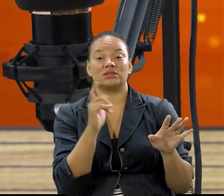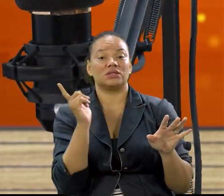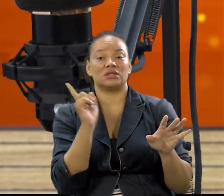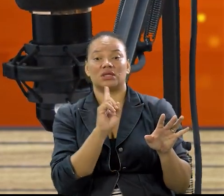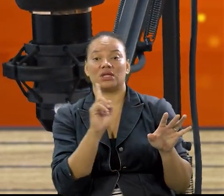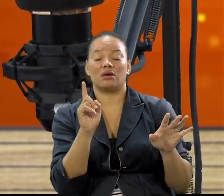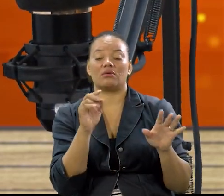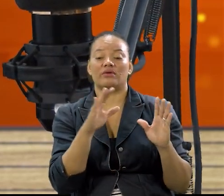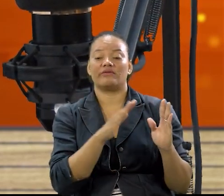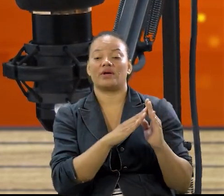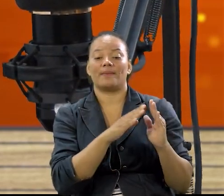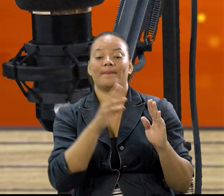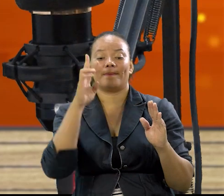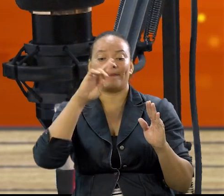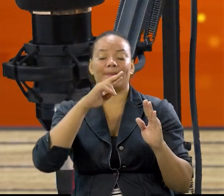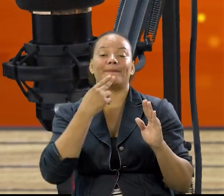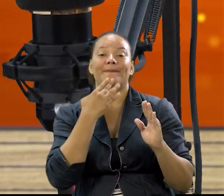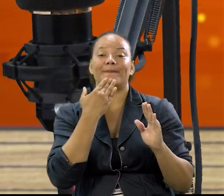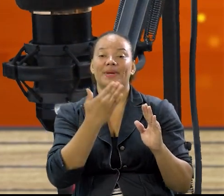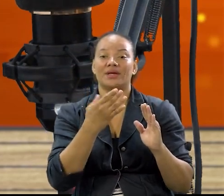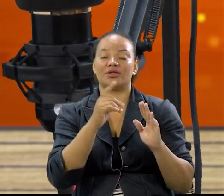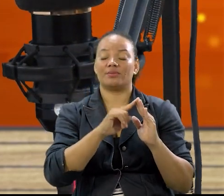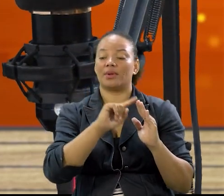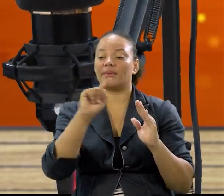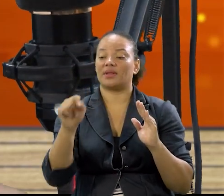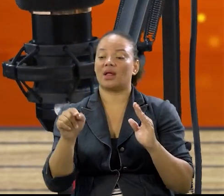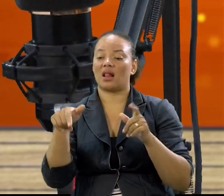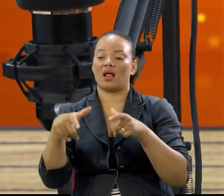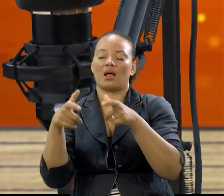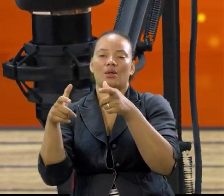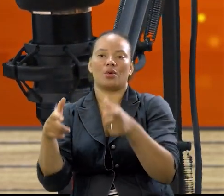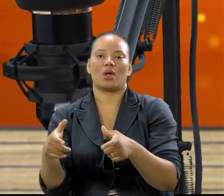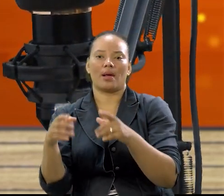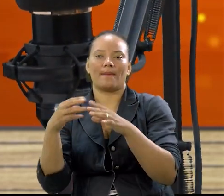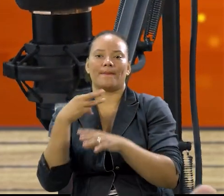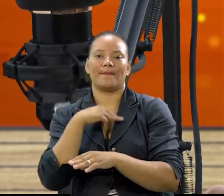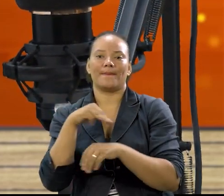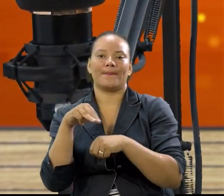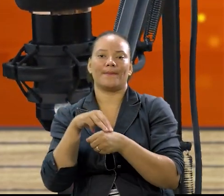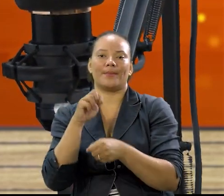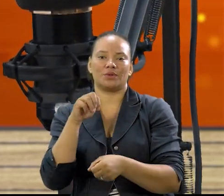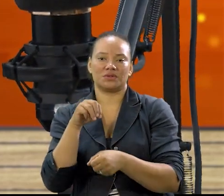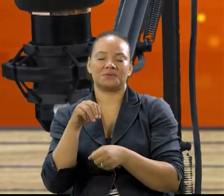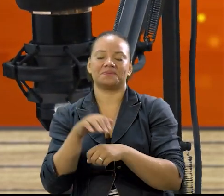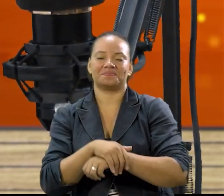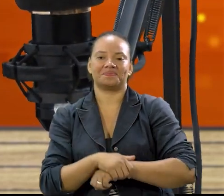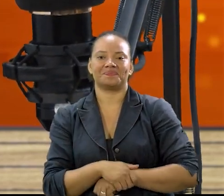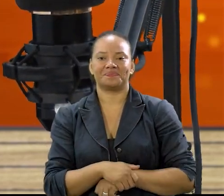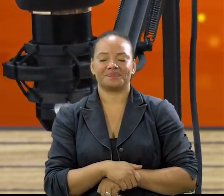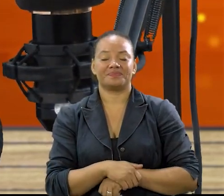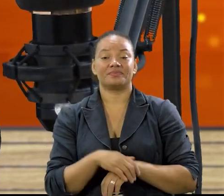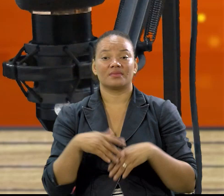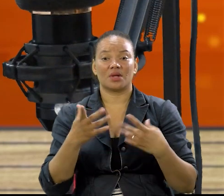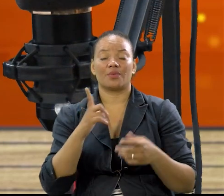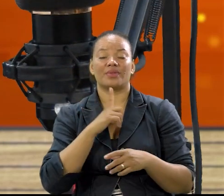é referenciada para uma unidade da Prefeitura do Município né Nós temos uma parceria mas essa triagem que é feita aí que